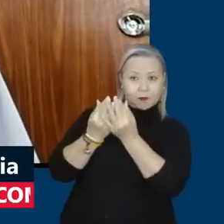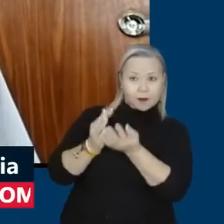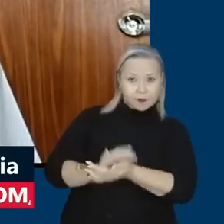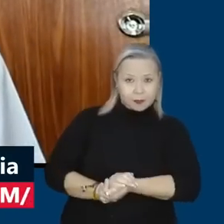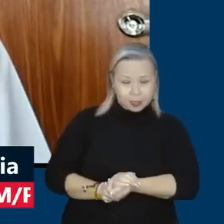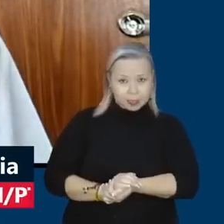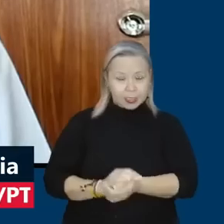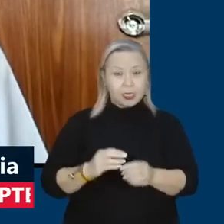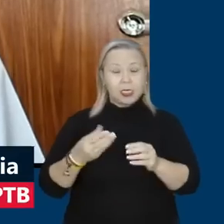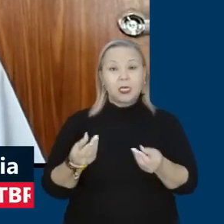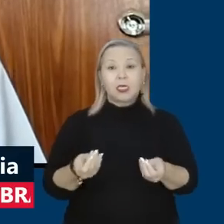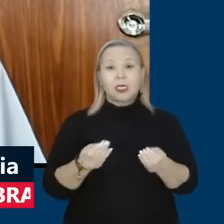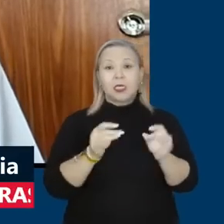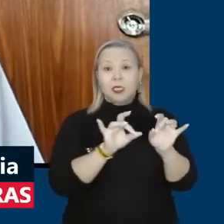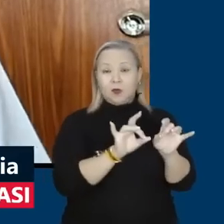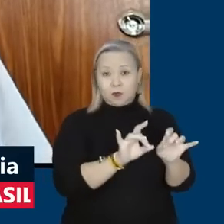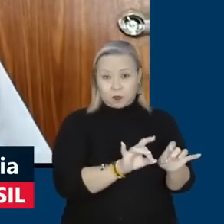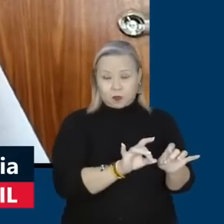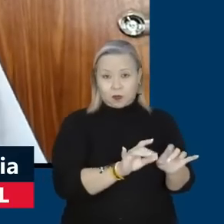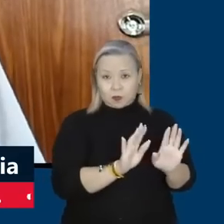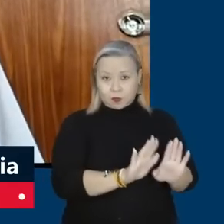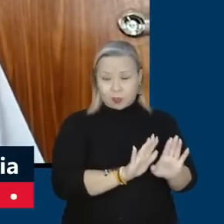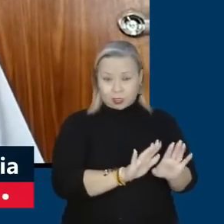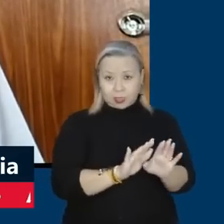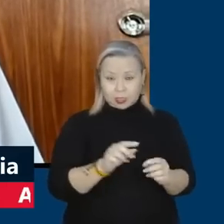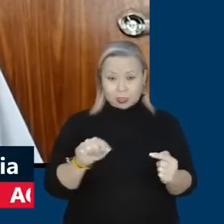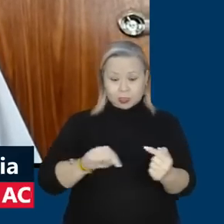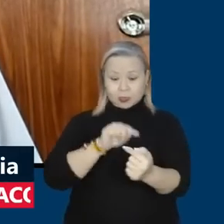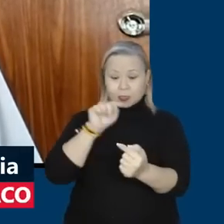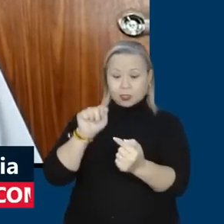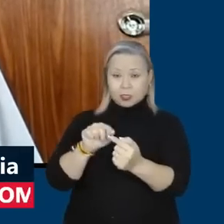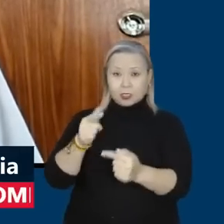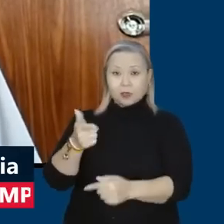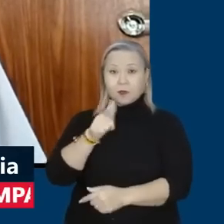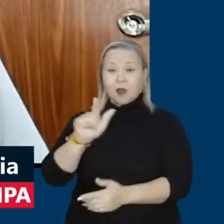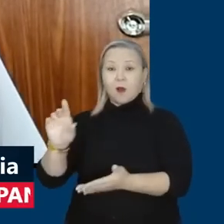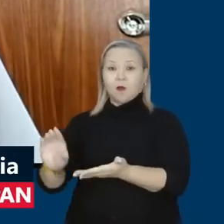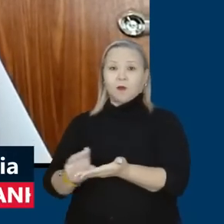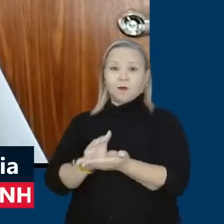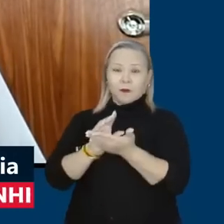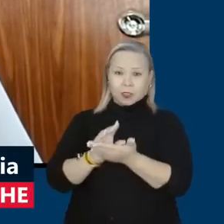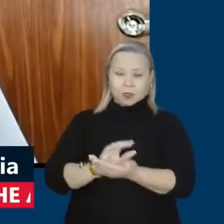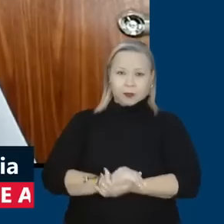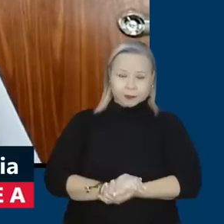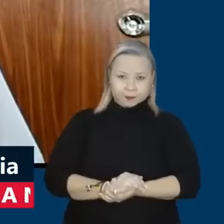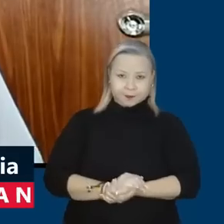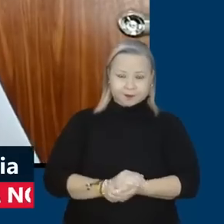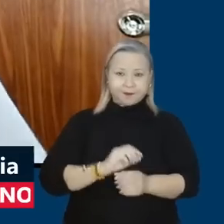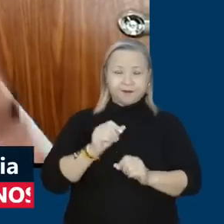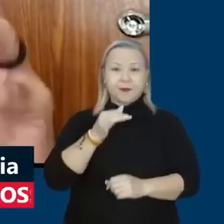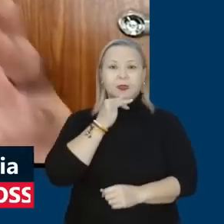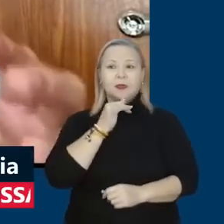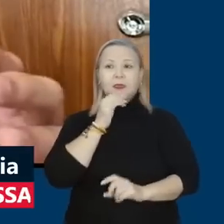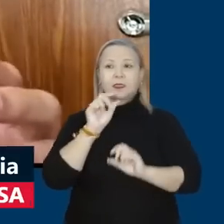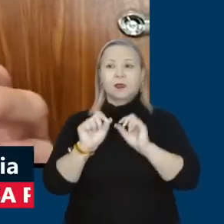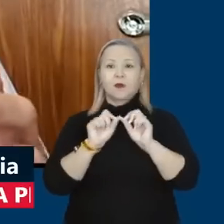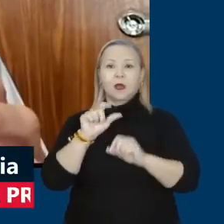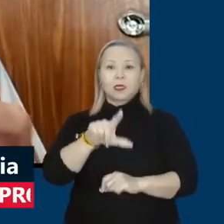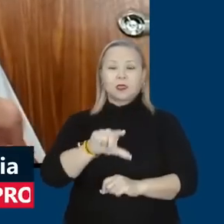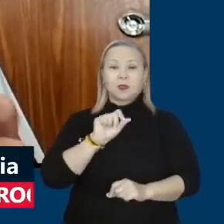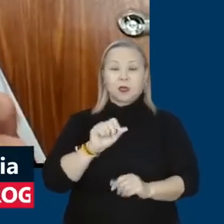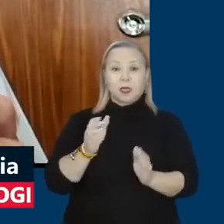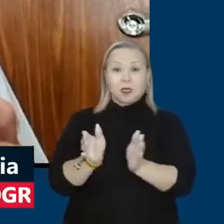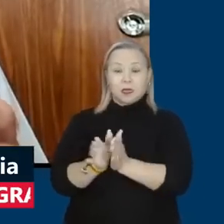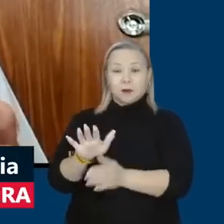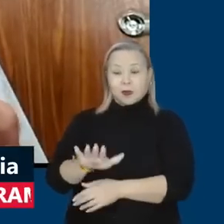teremos um restante de recursos que serão destinados para outros investimentos. Então, por exemplo, e aí eu quero destacar, na parte que vamos